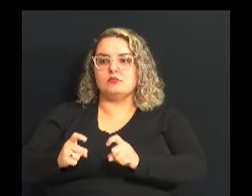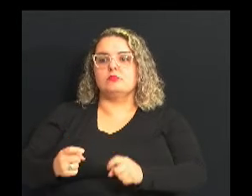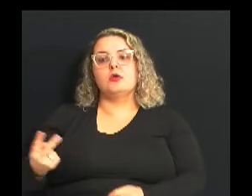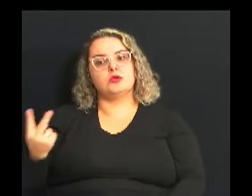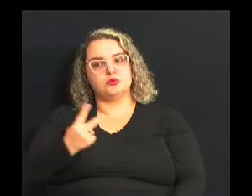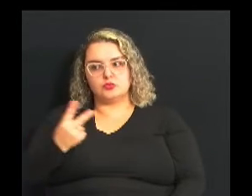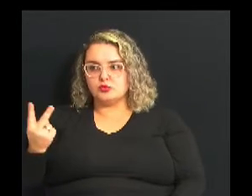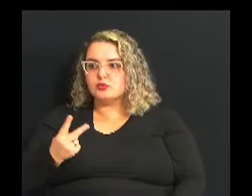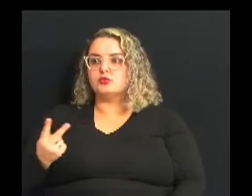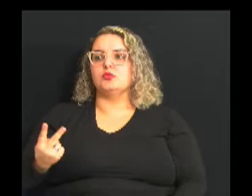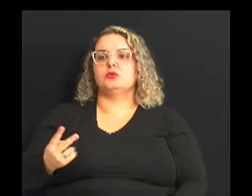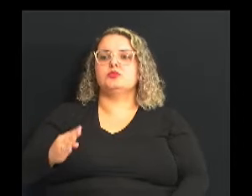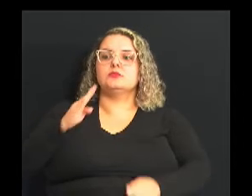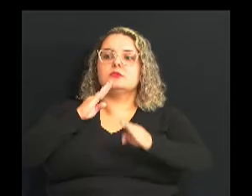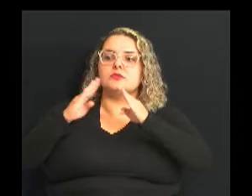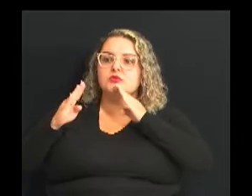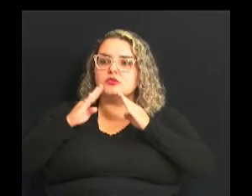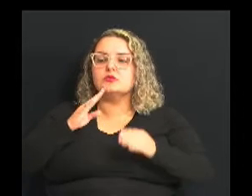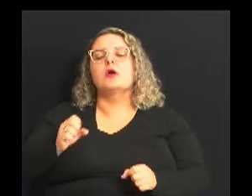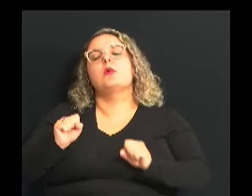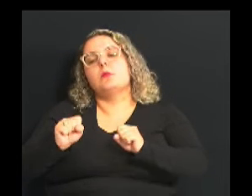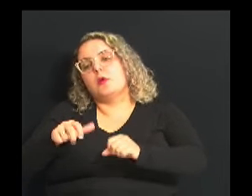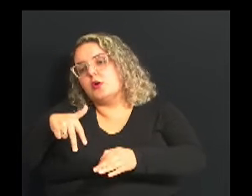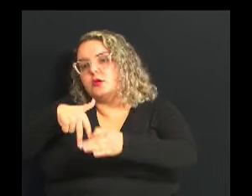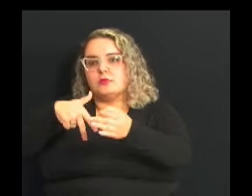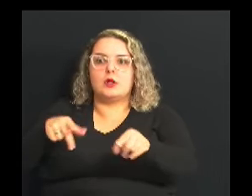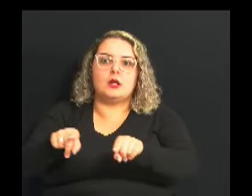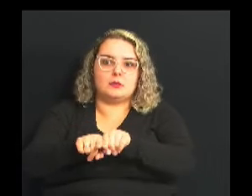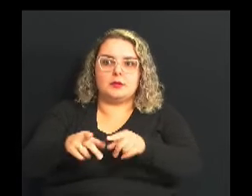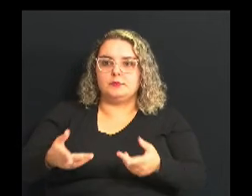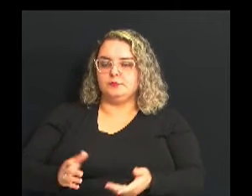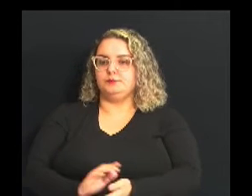canais. E lá você também pode se manifestar.